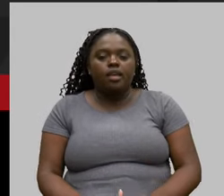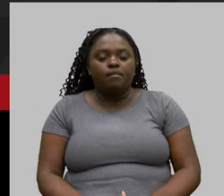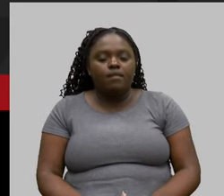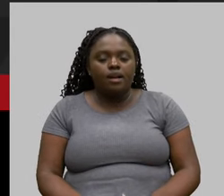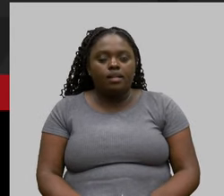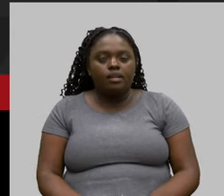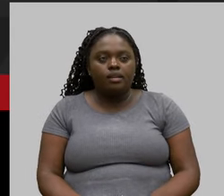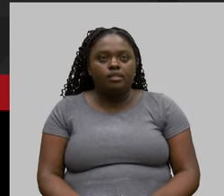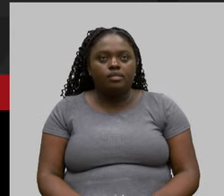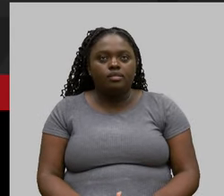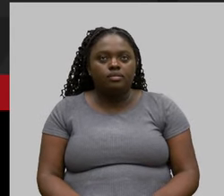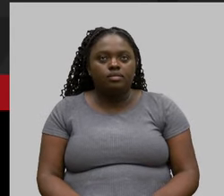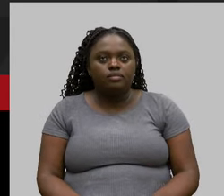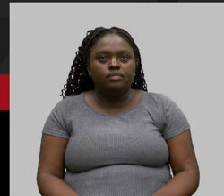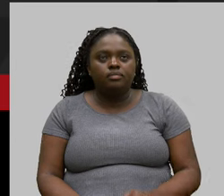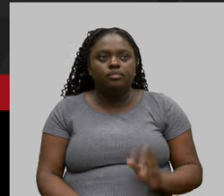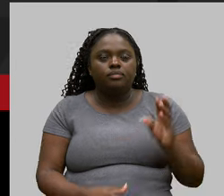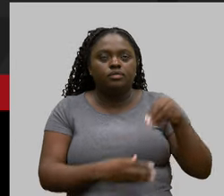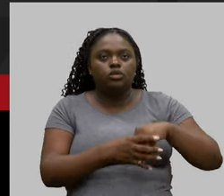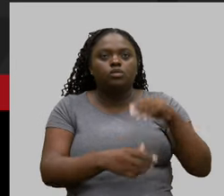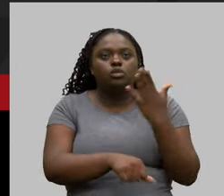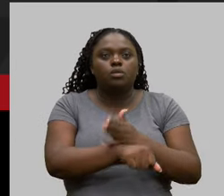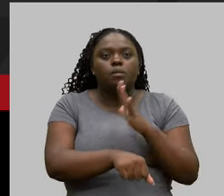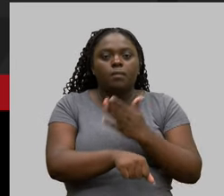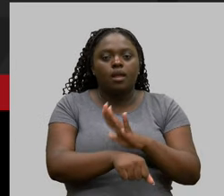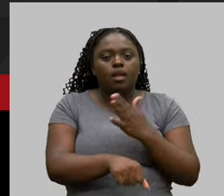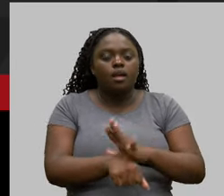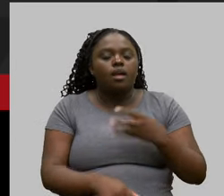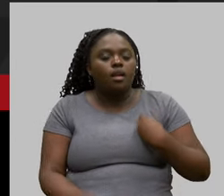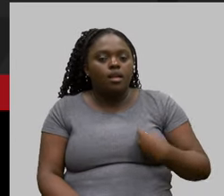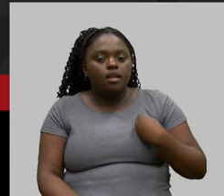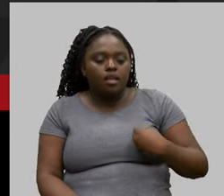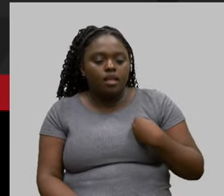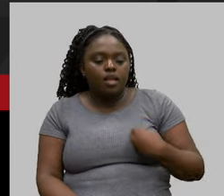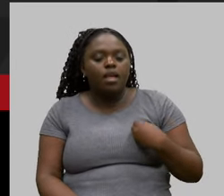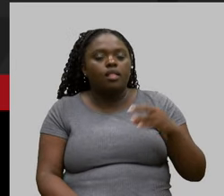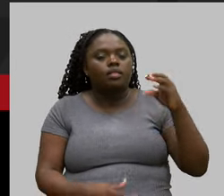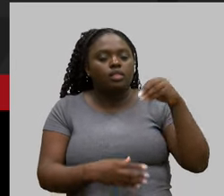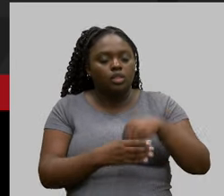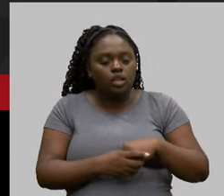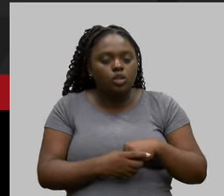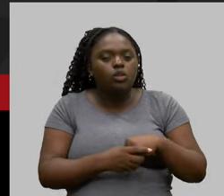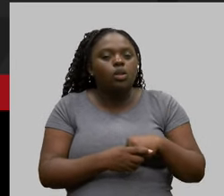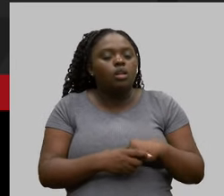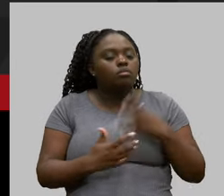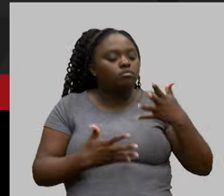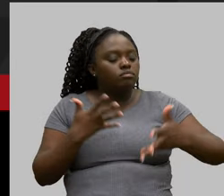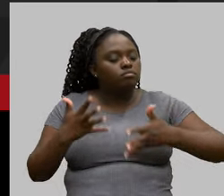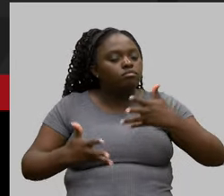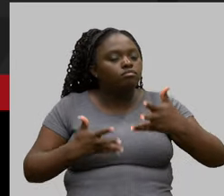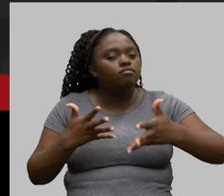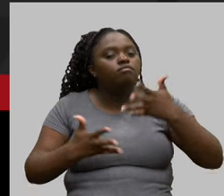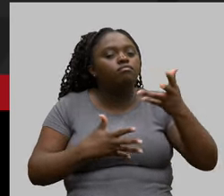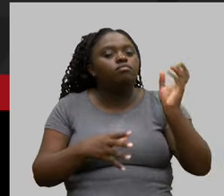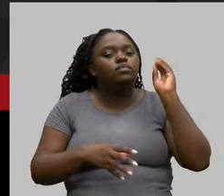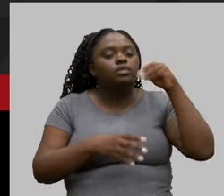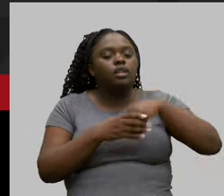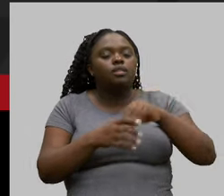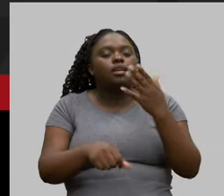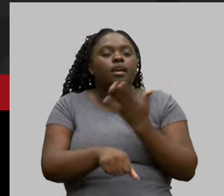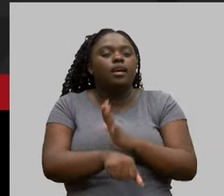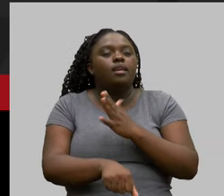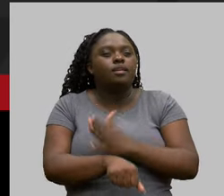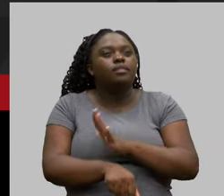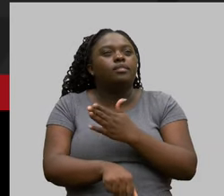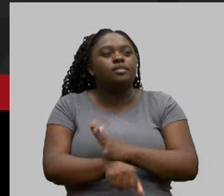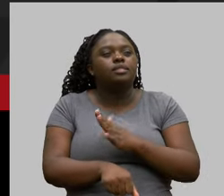previdência dentro do exercício da participação dentro do exercício da interlocução dentro do exercício da